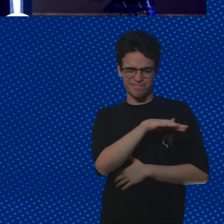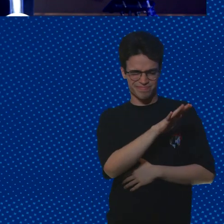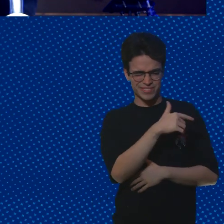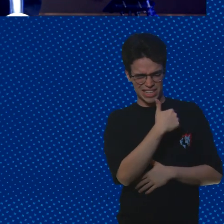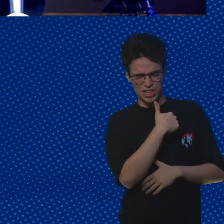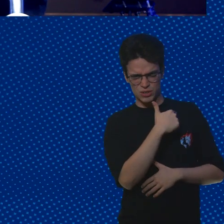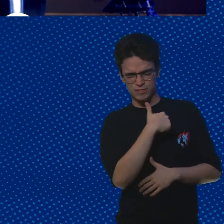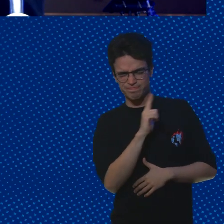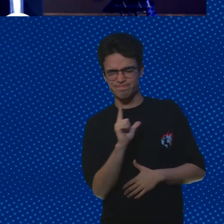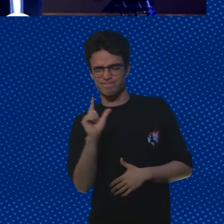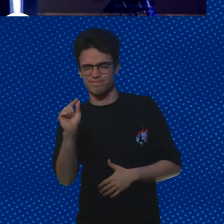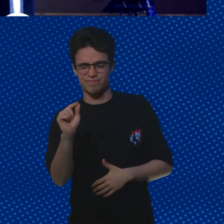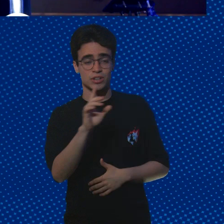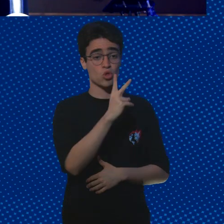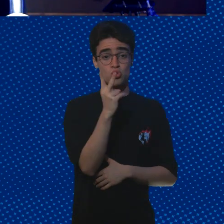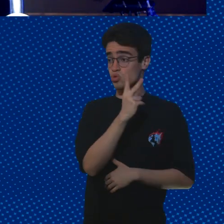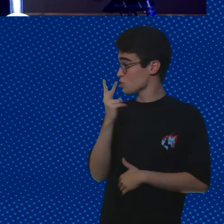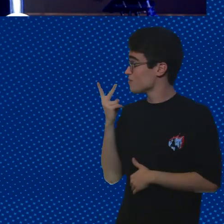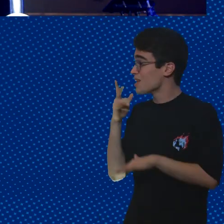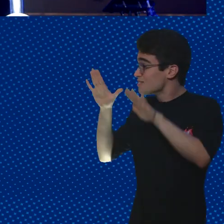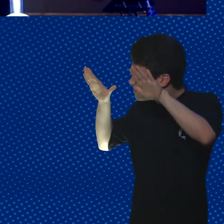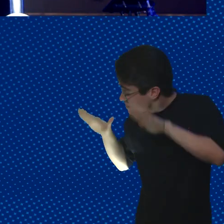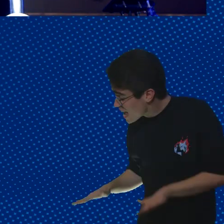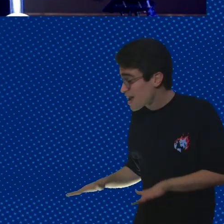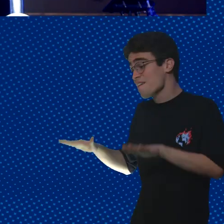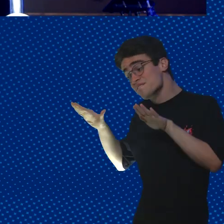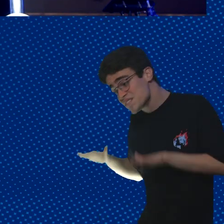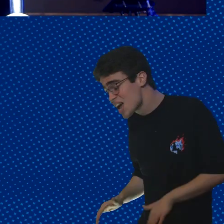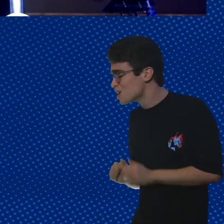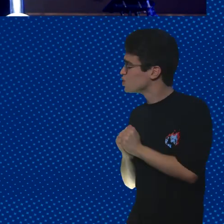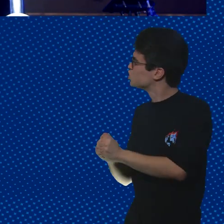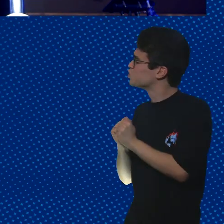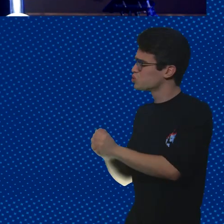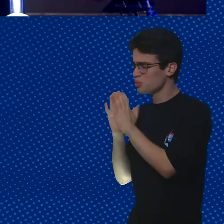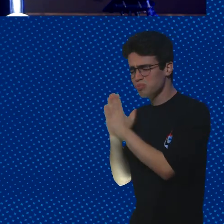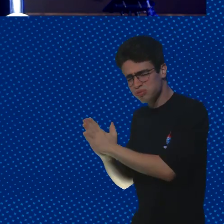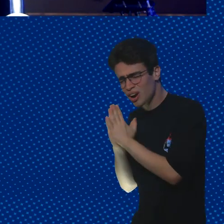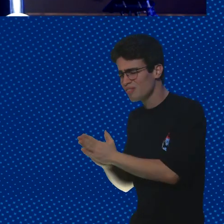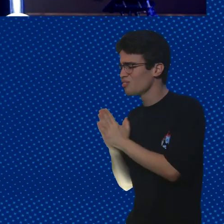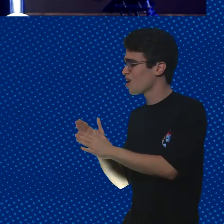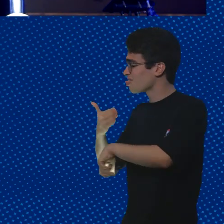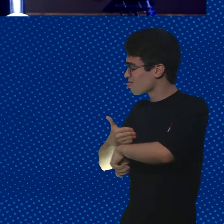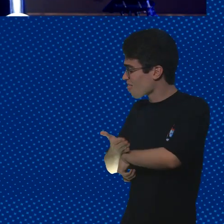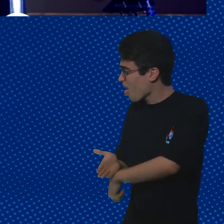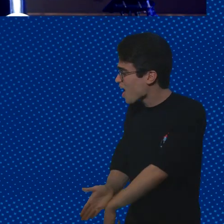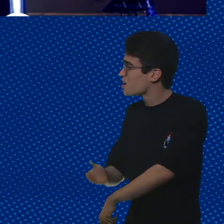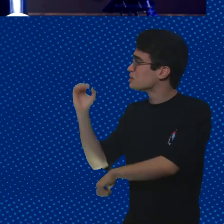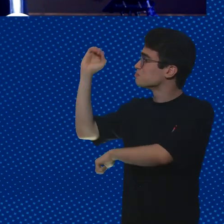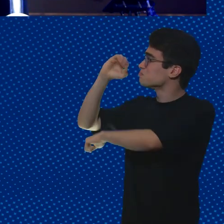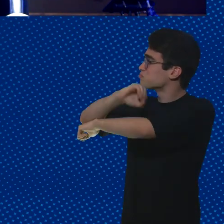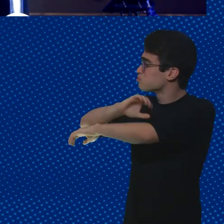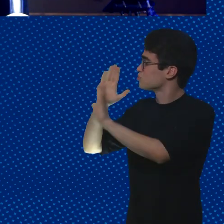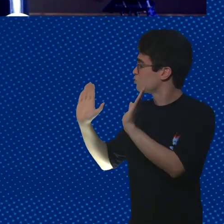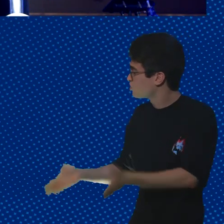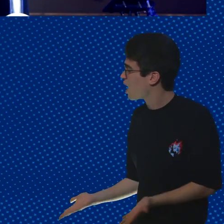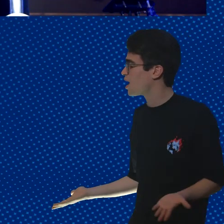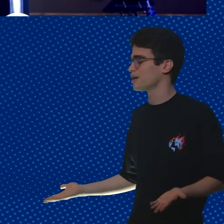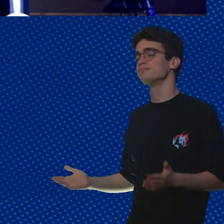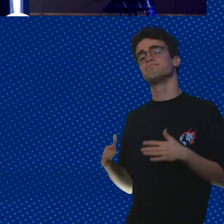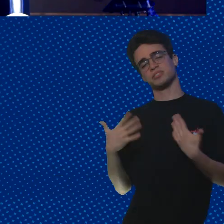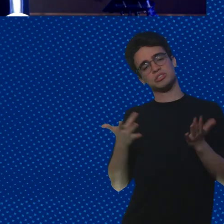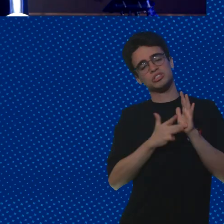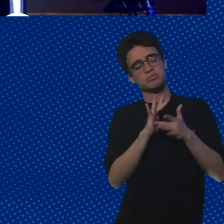Mas eles insistiram: fique conosco essa noite, pois já é tarde. E Jesus foi para casa com